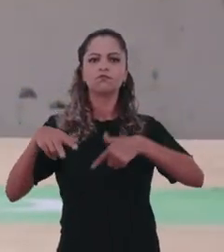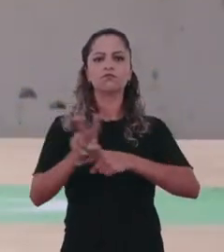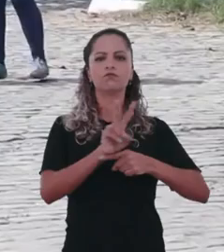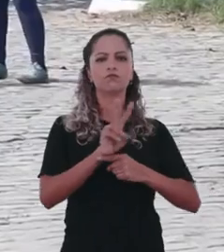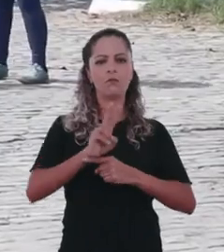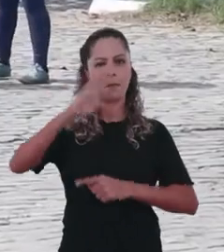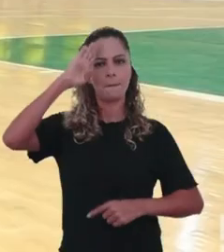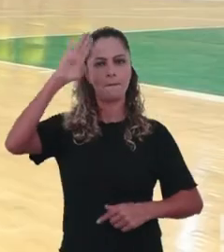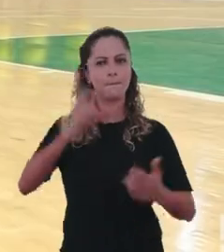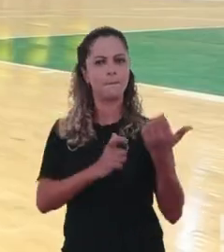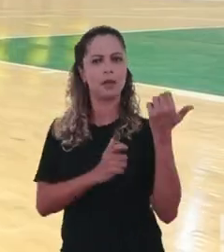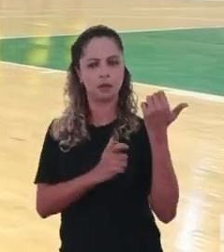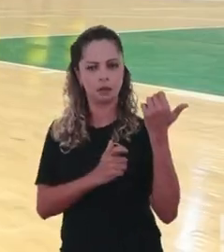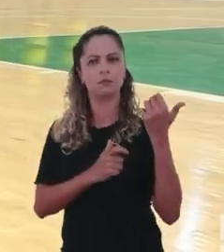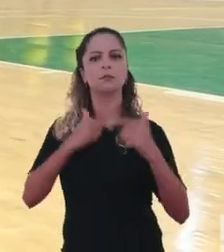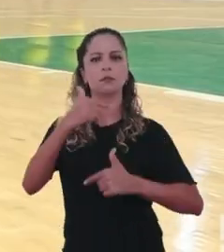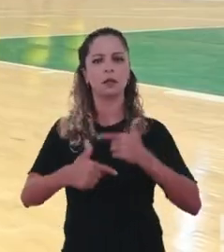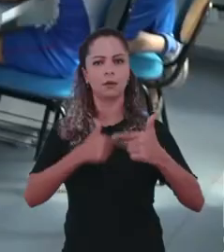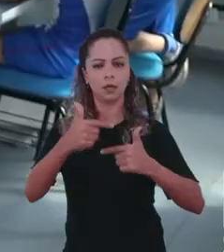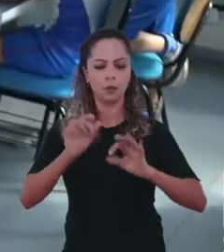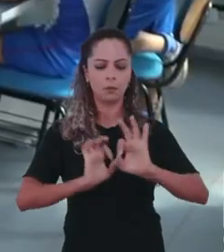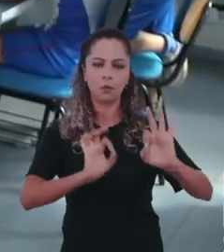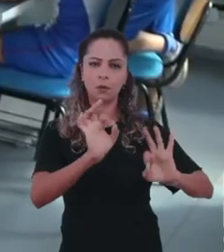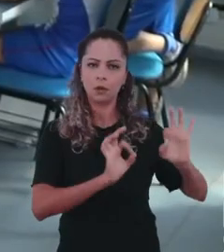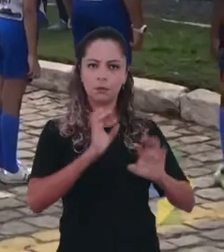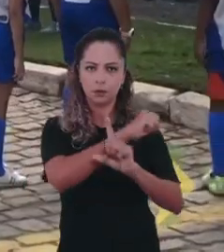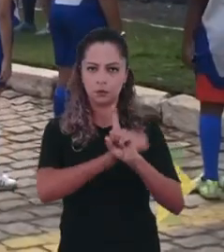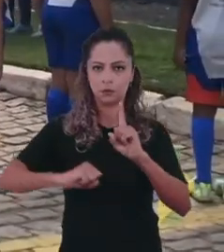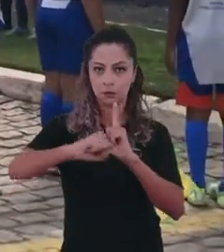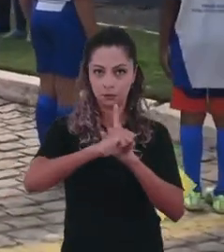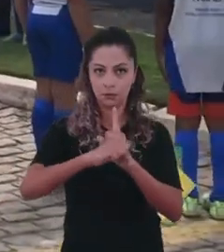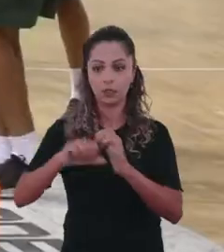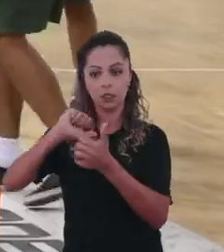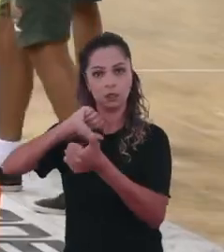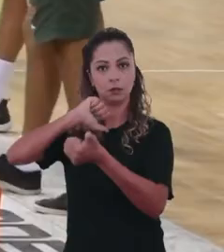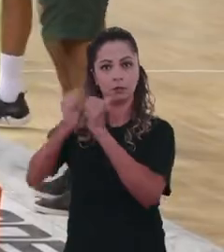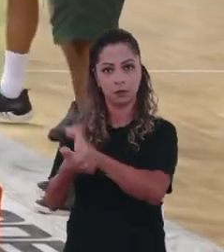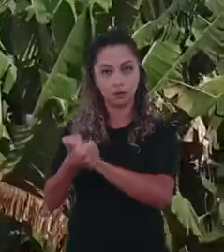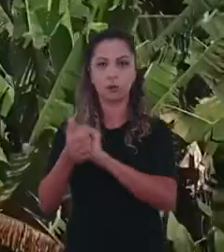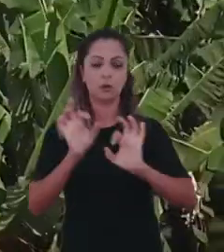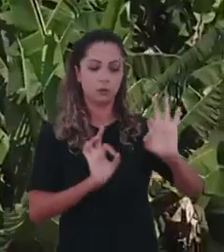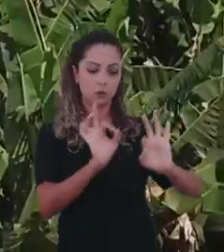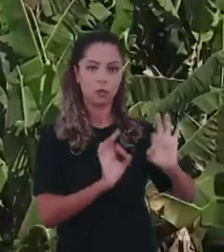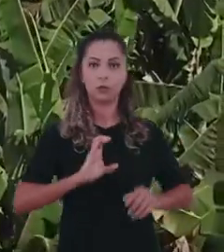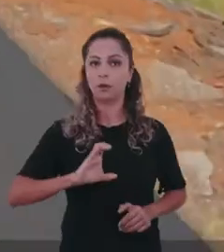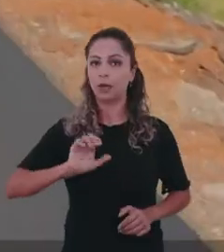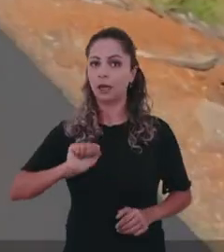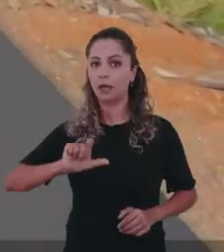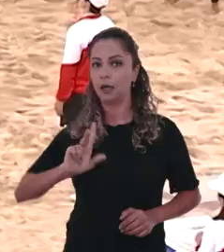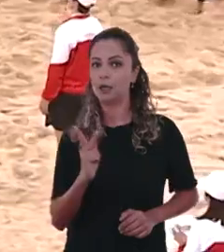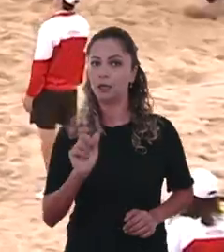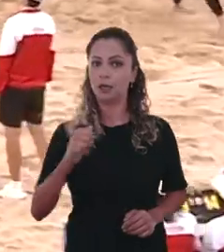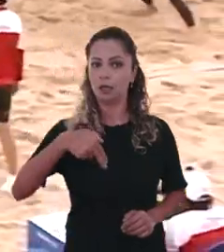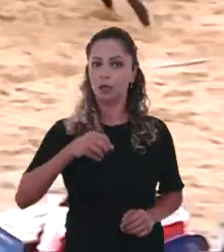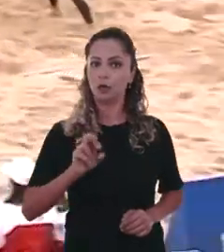os militares atuam em programas sociais como o Forças no Esporte, o Calha Norte,